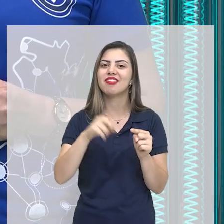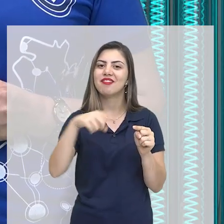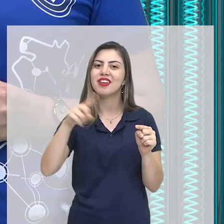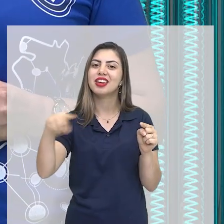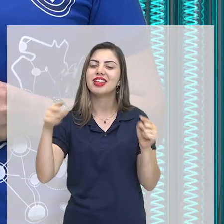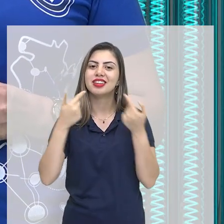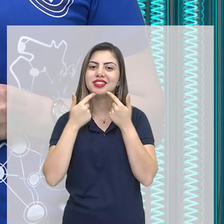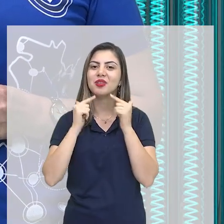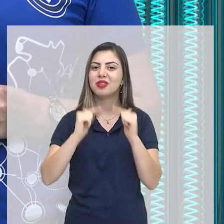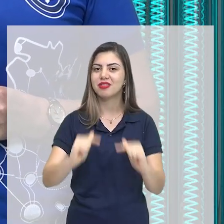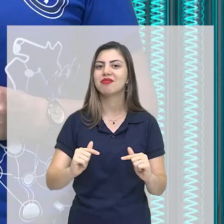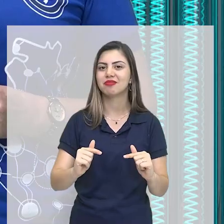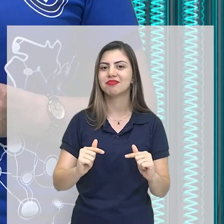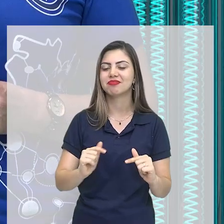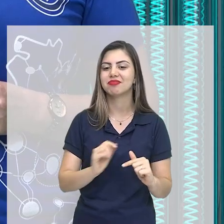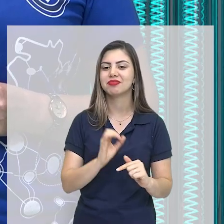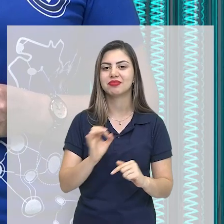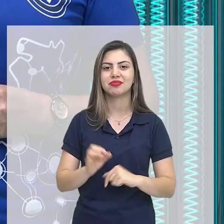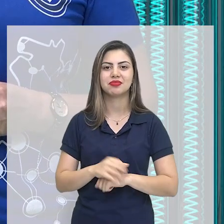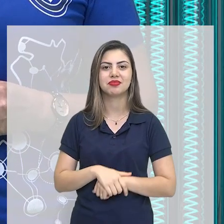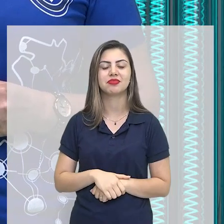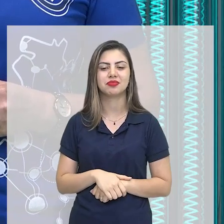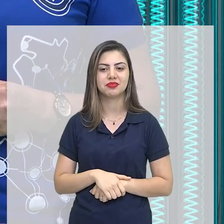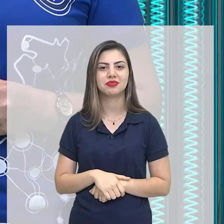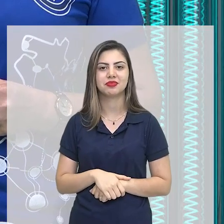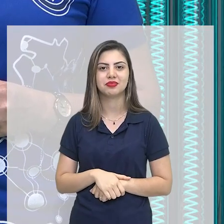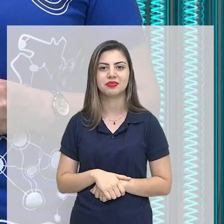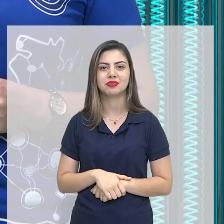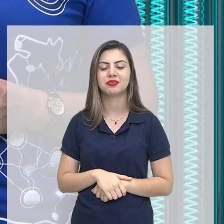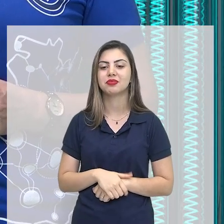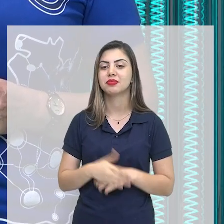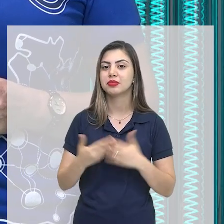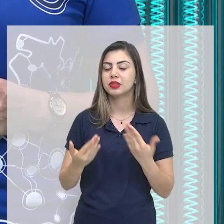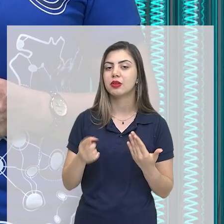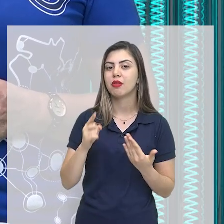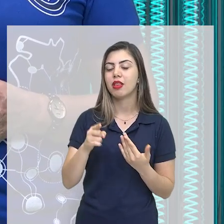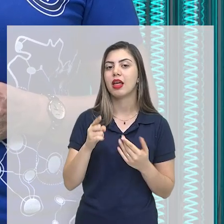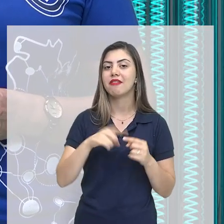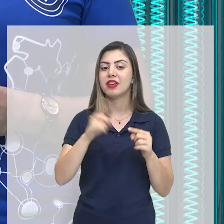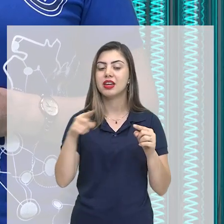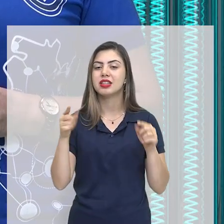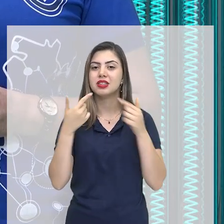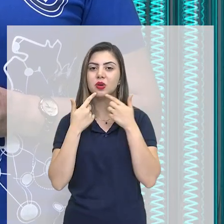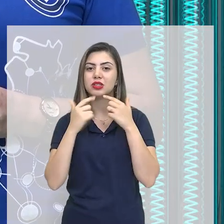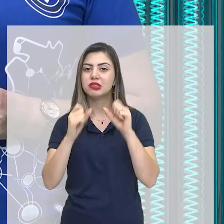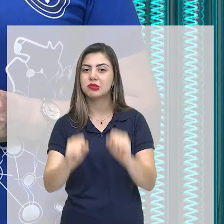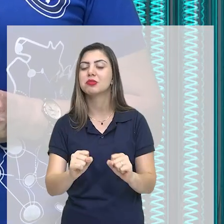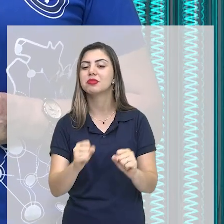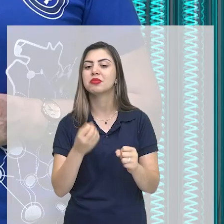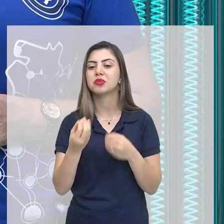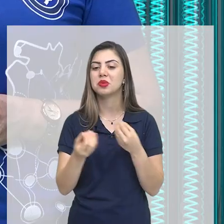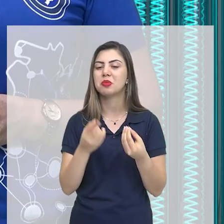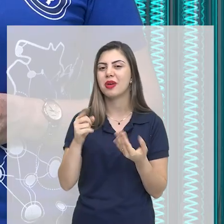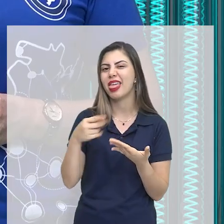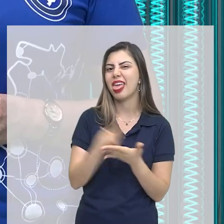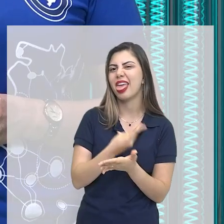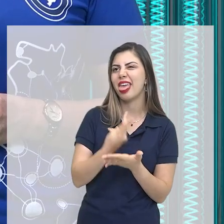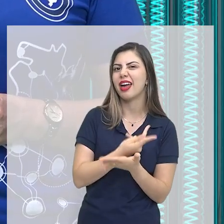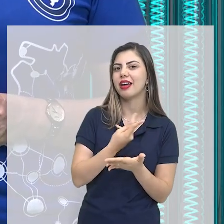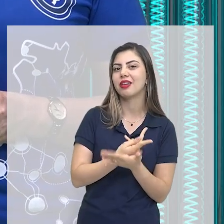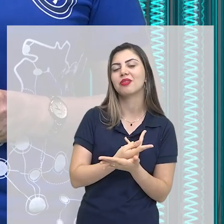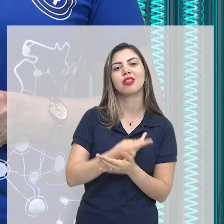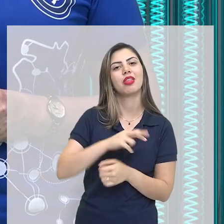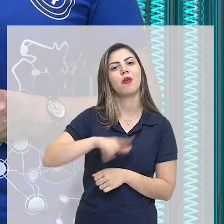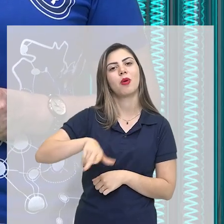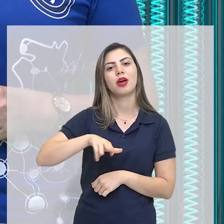essa variação linguística, né? E essas variações, nós não podemos considerá-las como sendo um erro, e